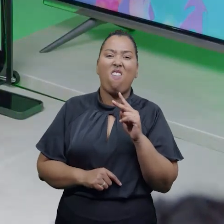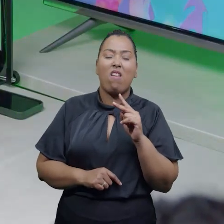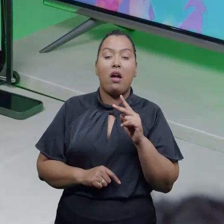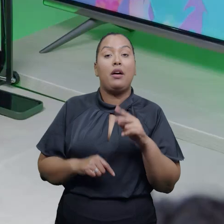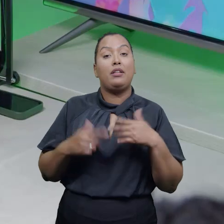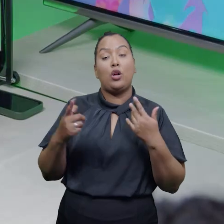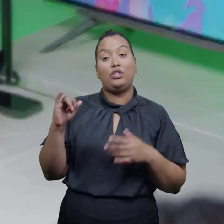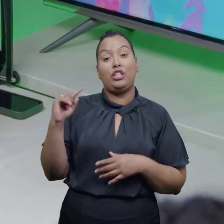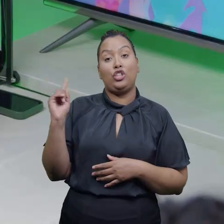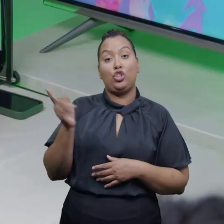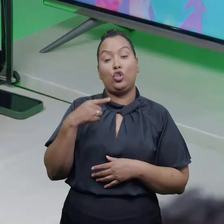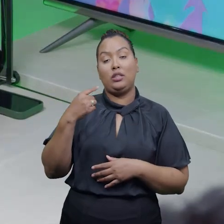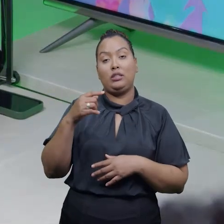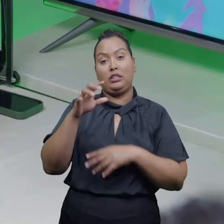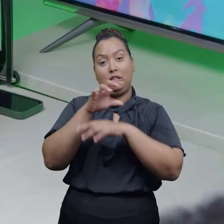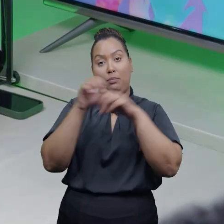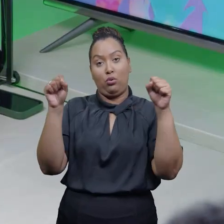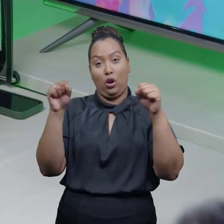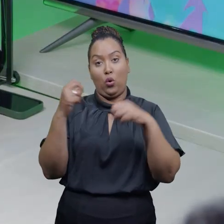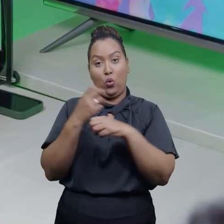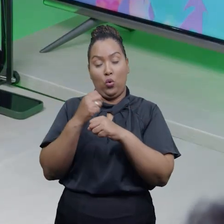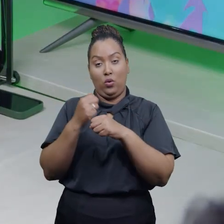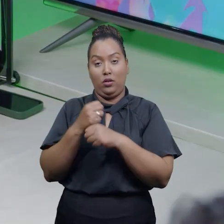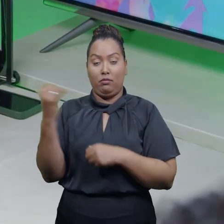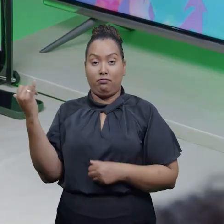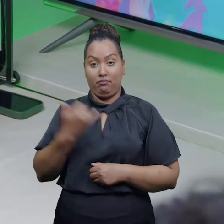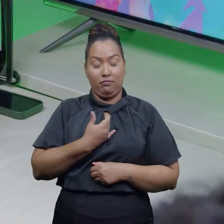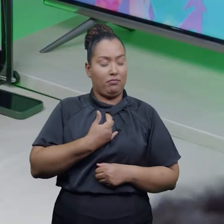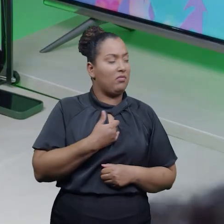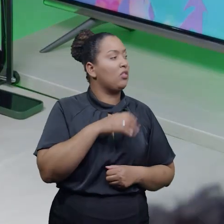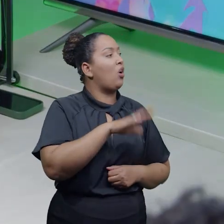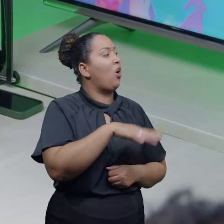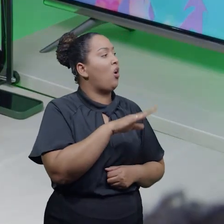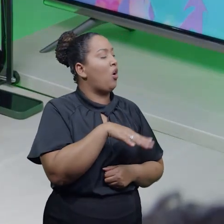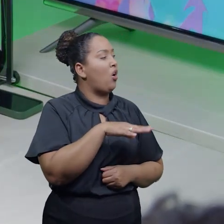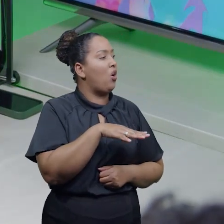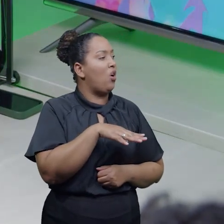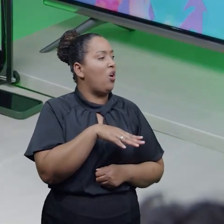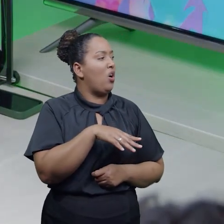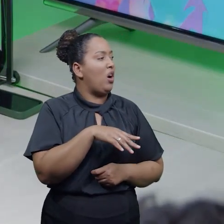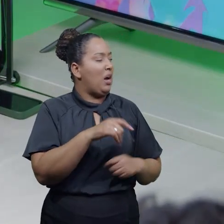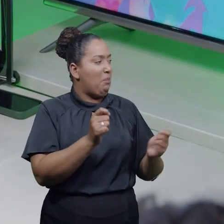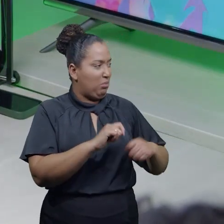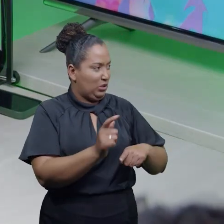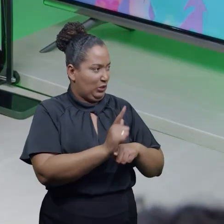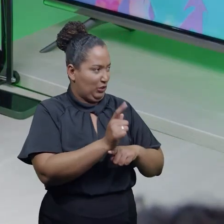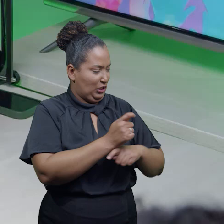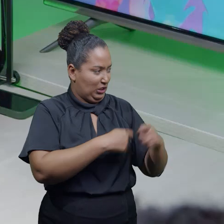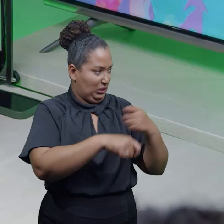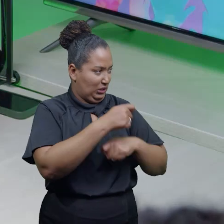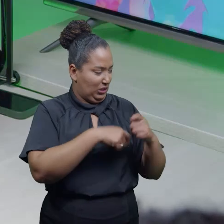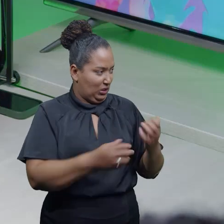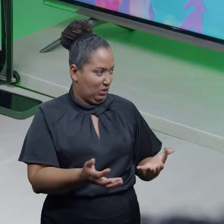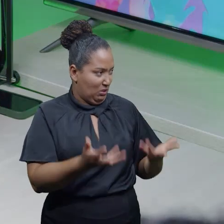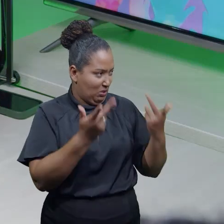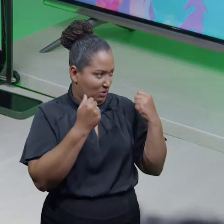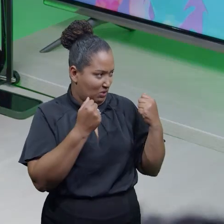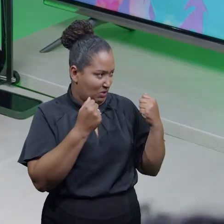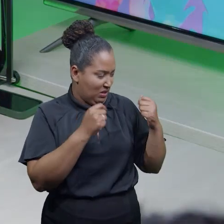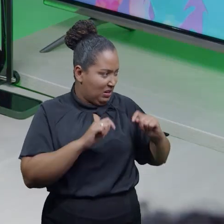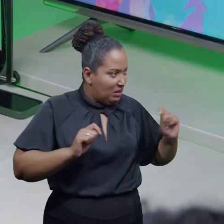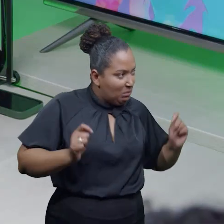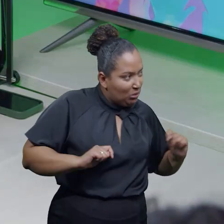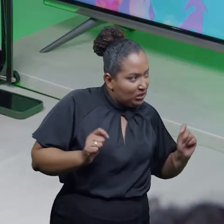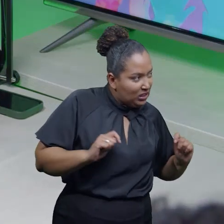colocou aqui, né, quando a gente vem com o respaldo do Tribunal de Contas dizendo, ué, mas tem como fazer uma gestão eficiente